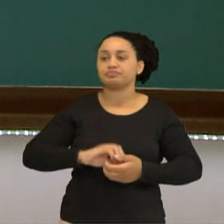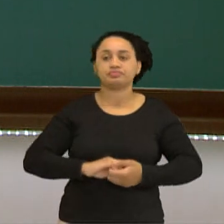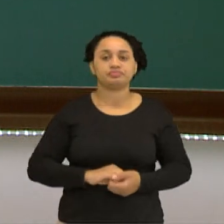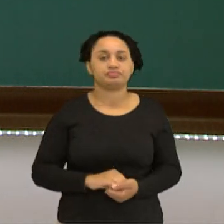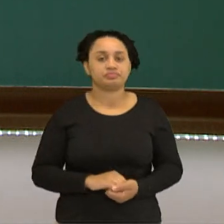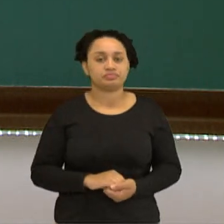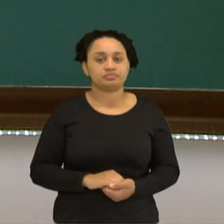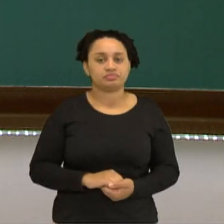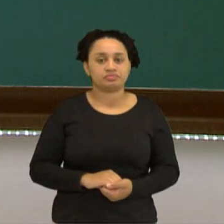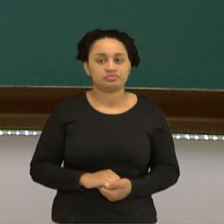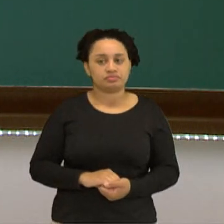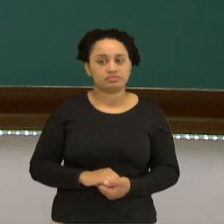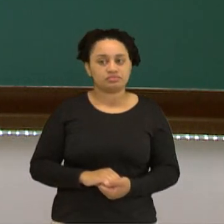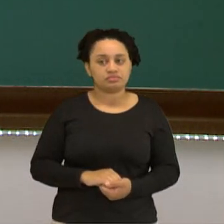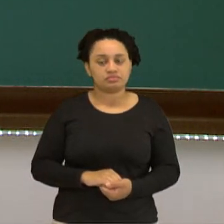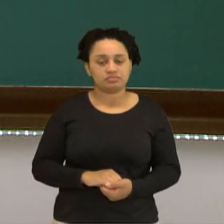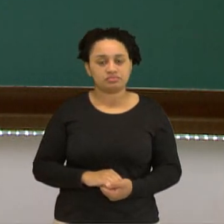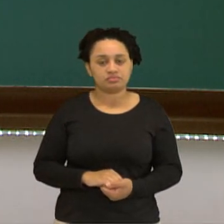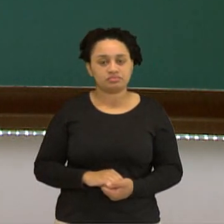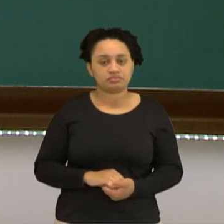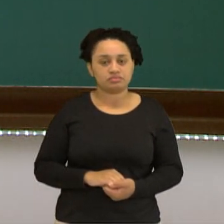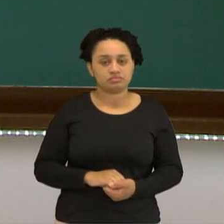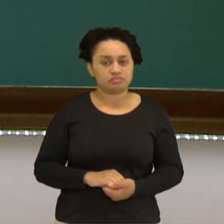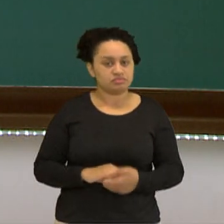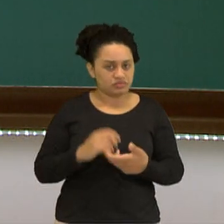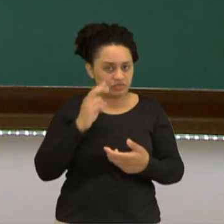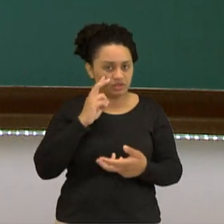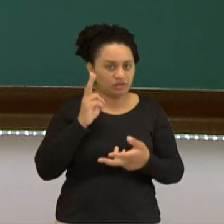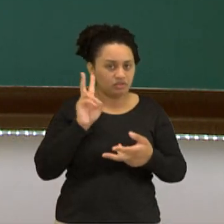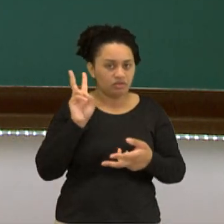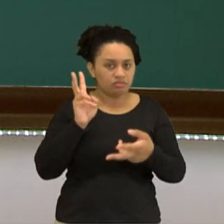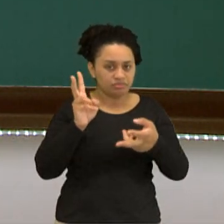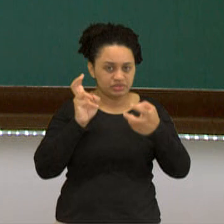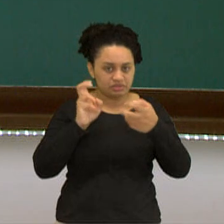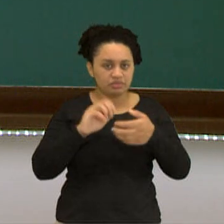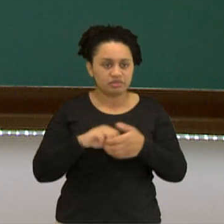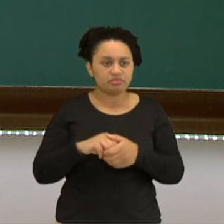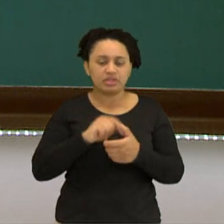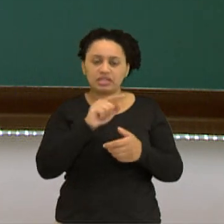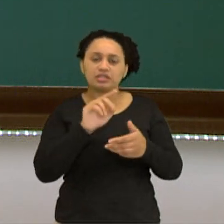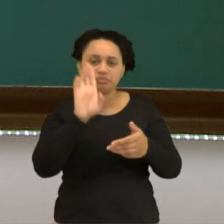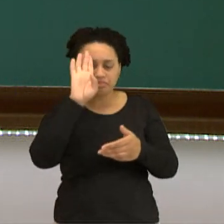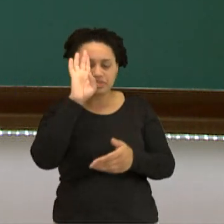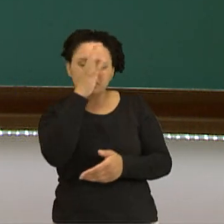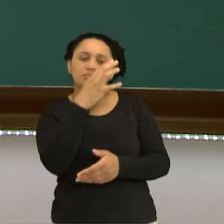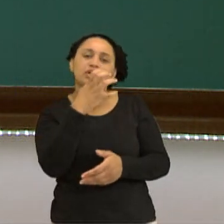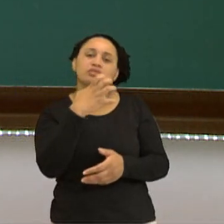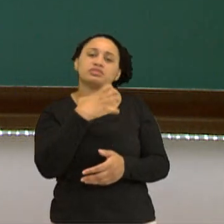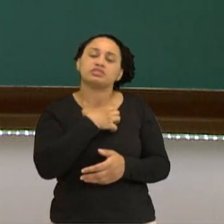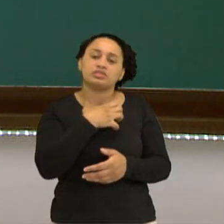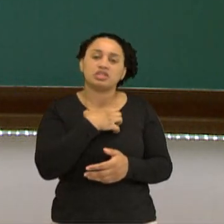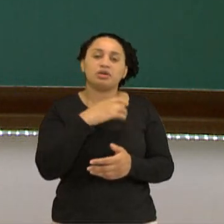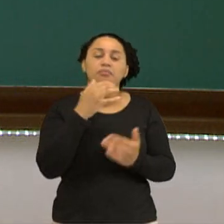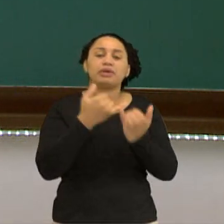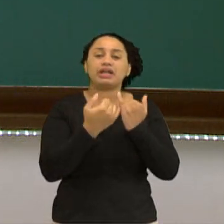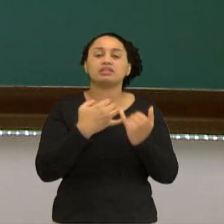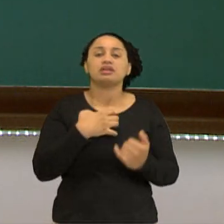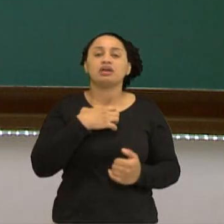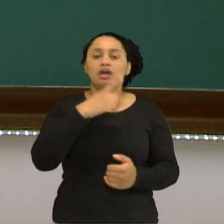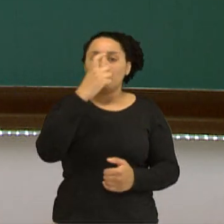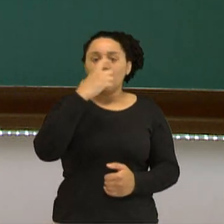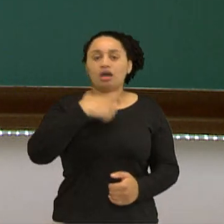na passagem do ar. Esse é o principal sintoma, né? A pessoa tem aquele sintoma de asma, né?